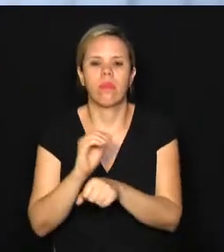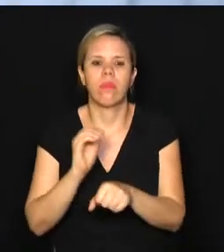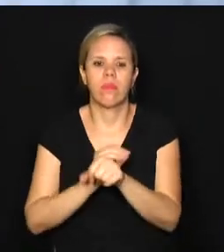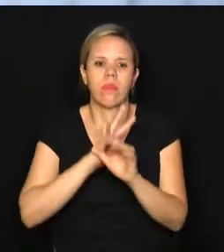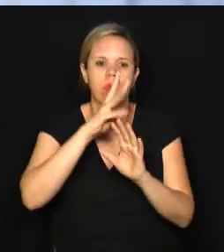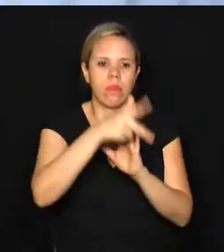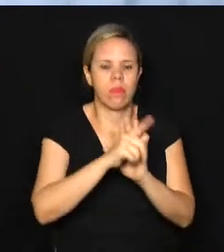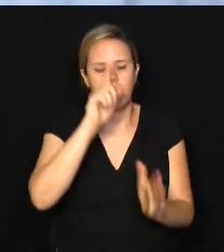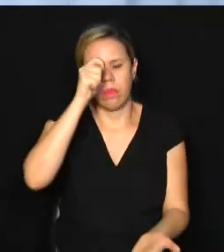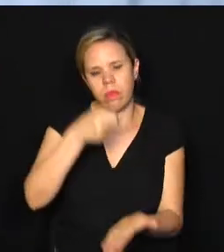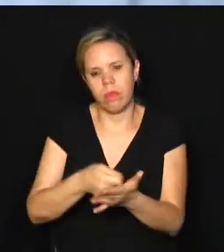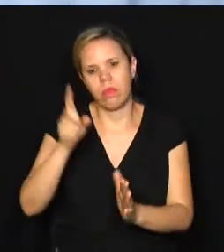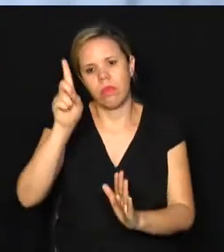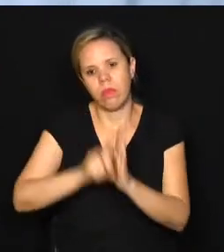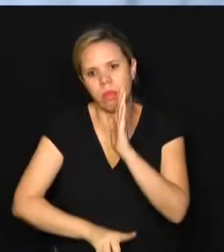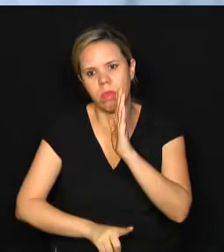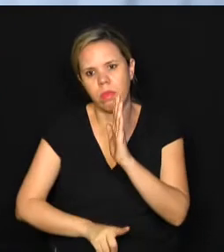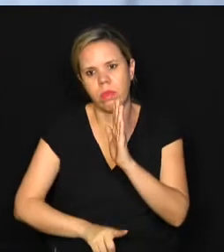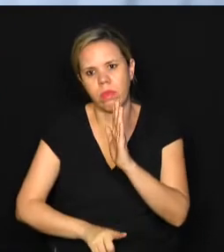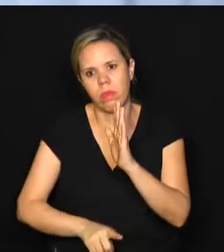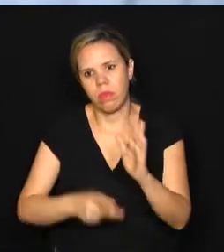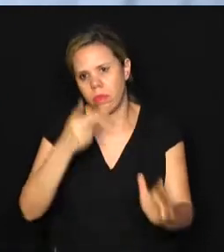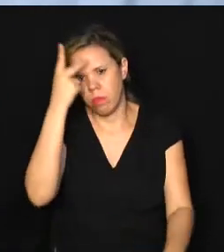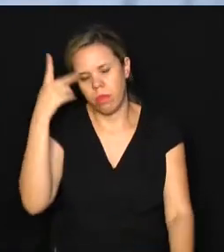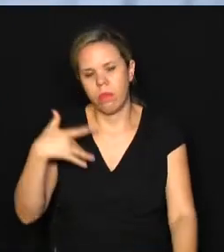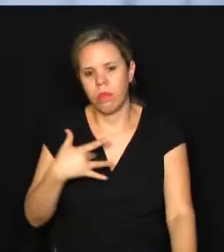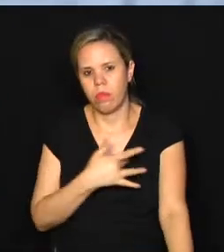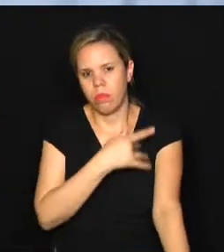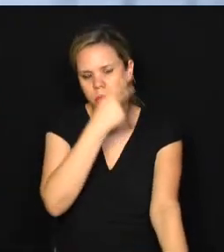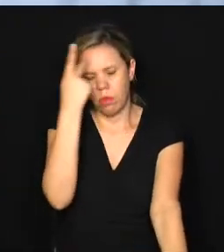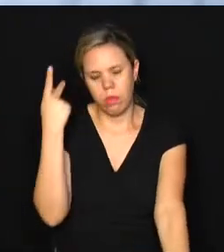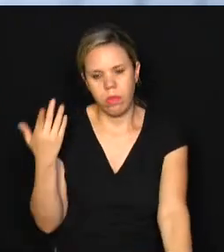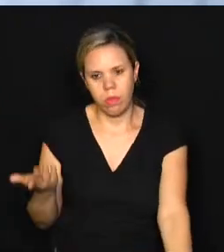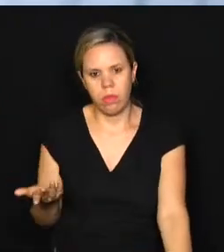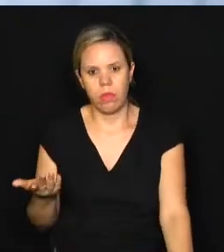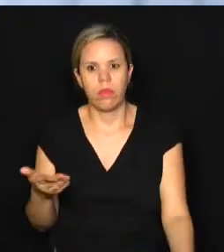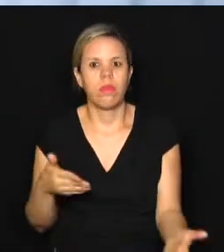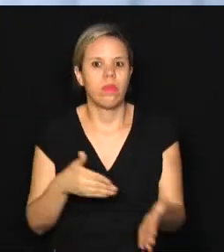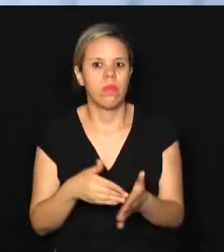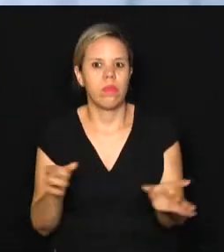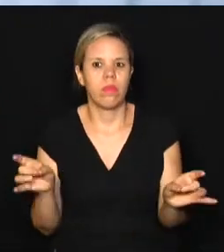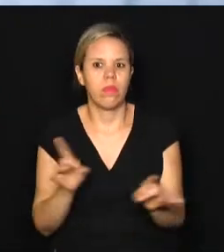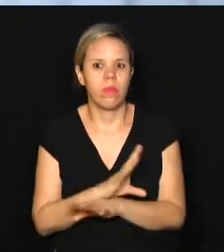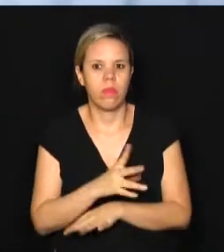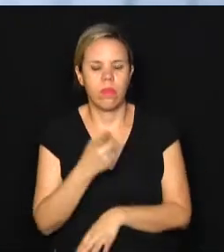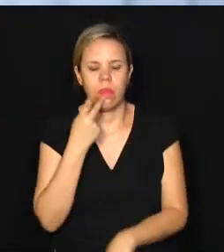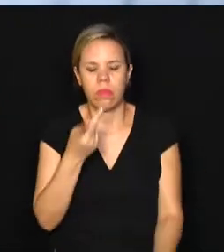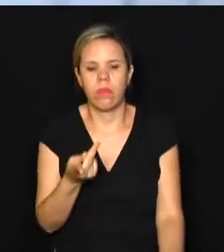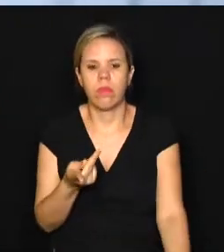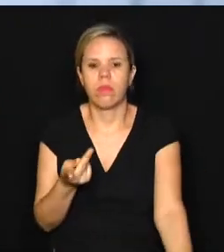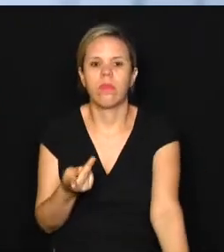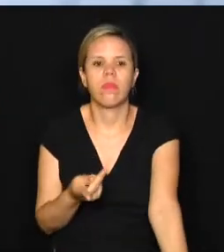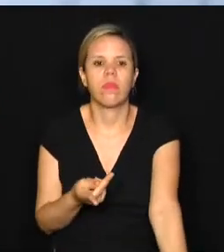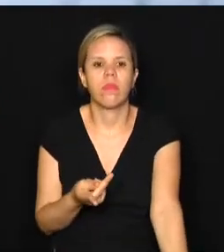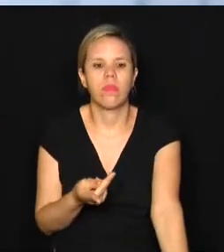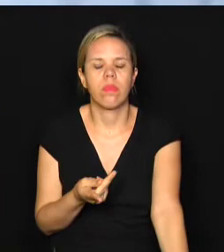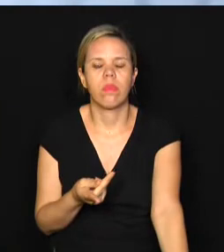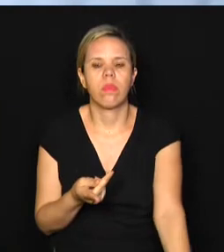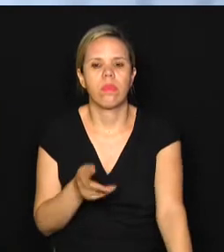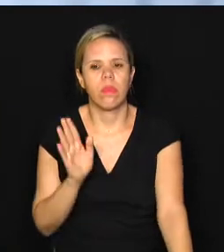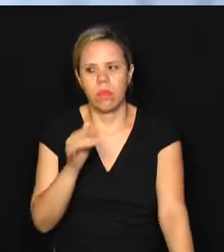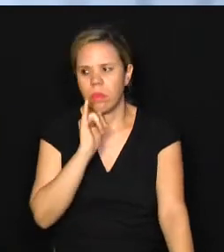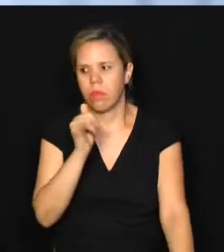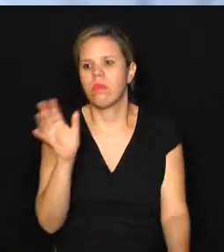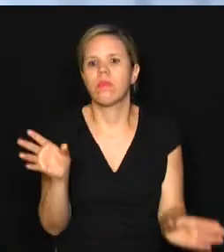é garantir o direito à sanidade dessas pessoas. Por último, eu vou encerrar minha fala dizendo o que já foi dito